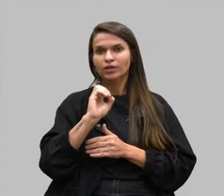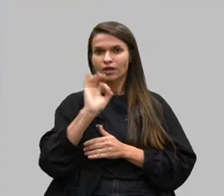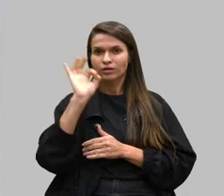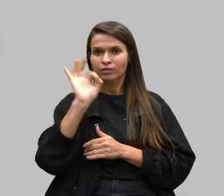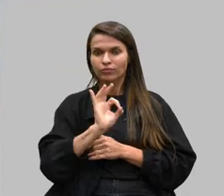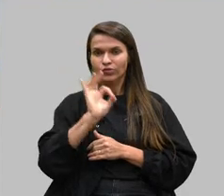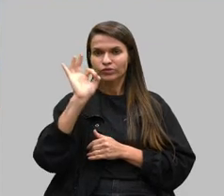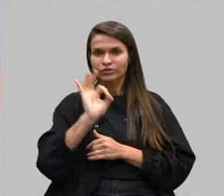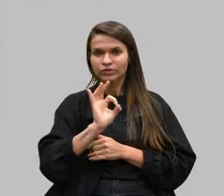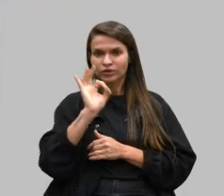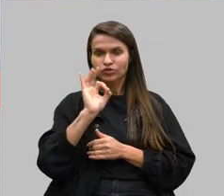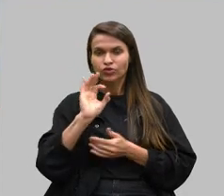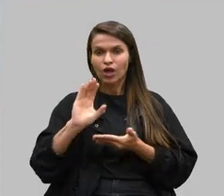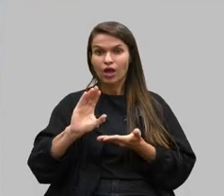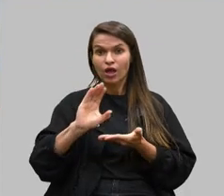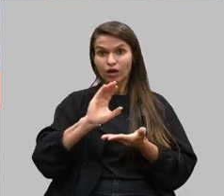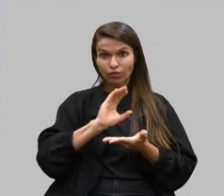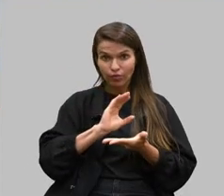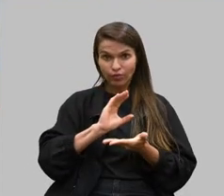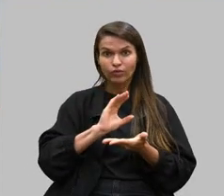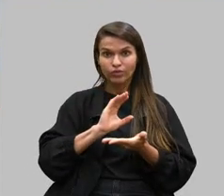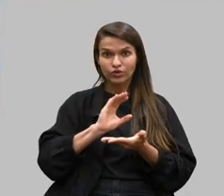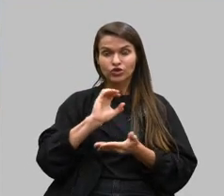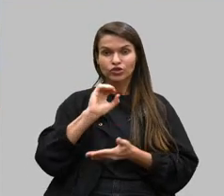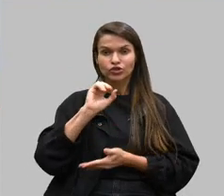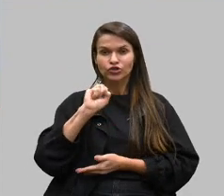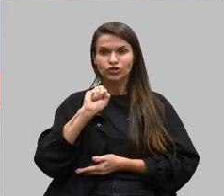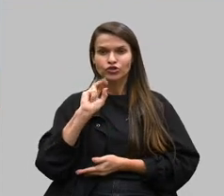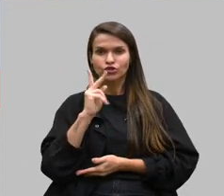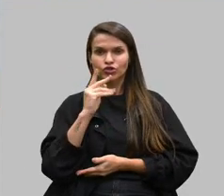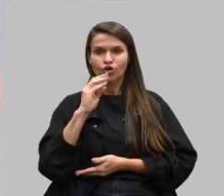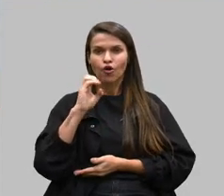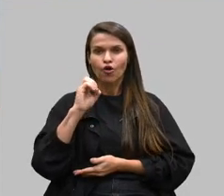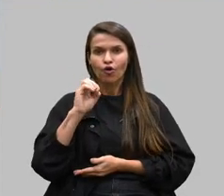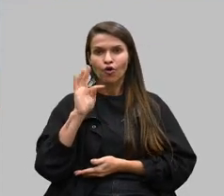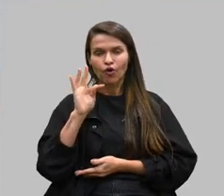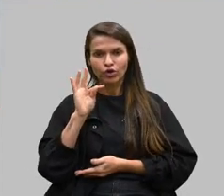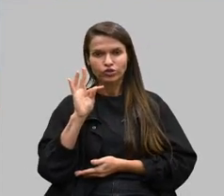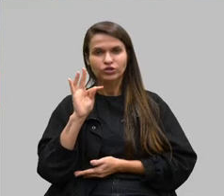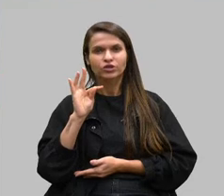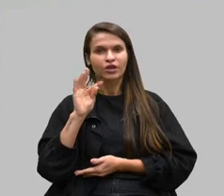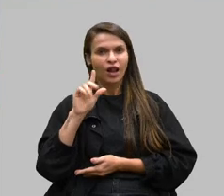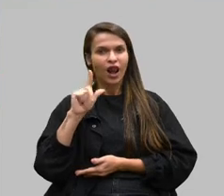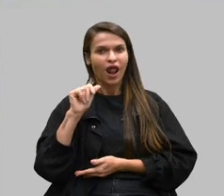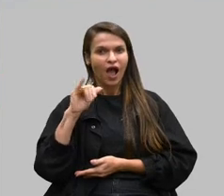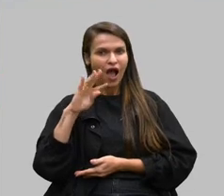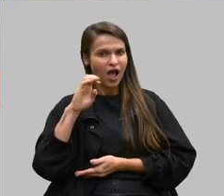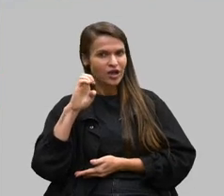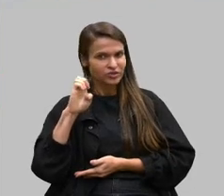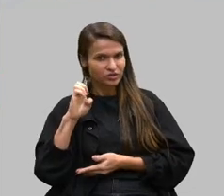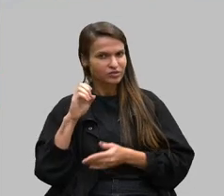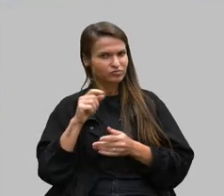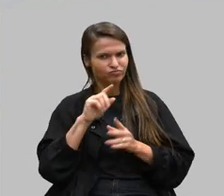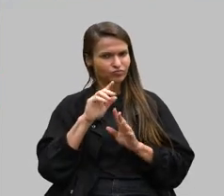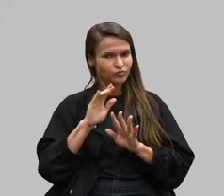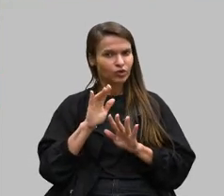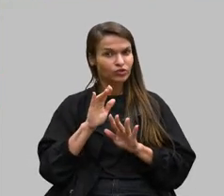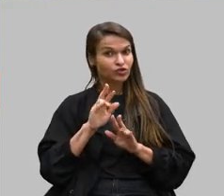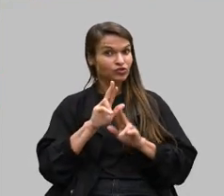de recursos em short Lines eu não estou nem falando em corredores